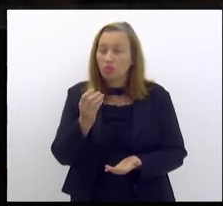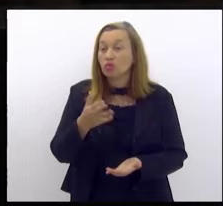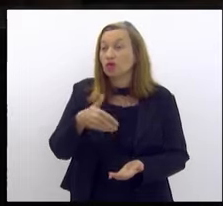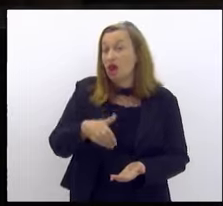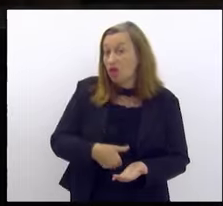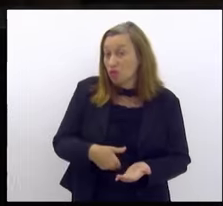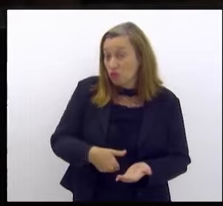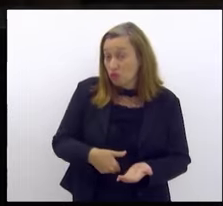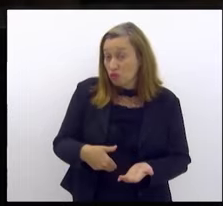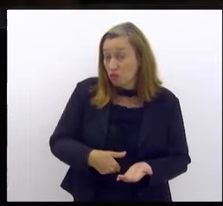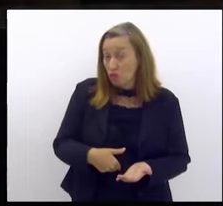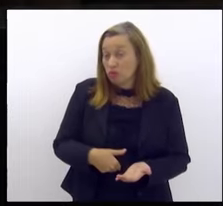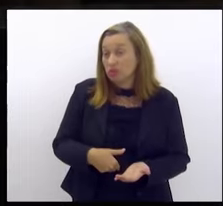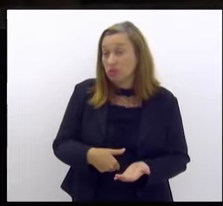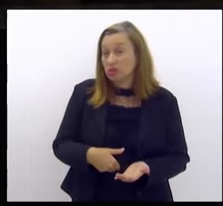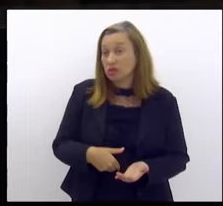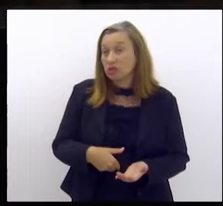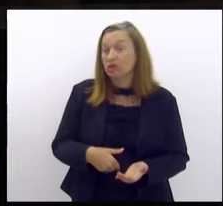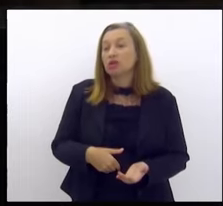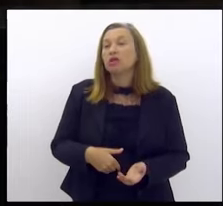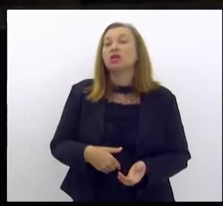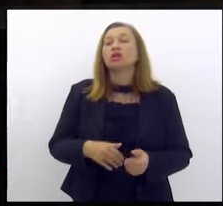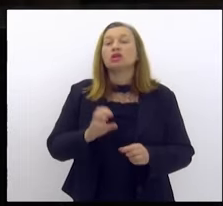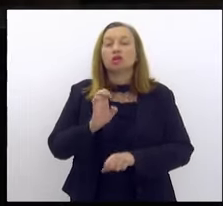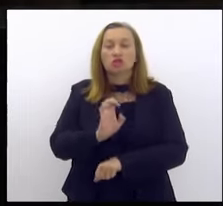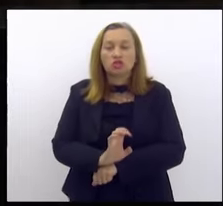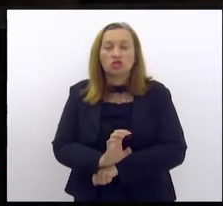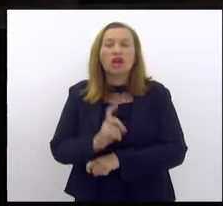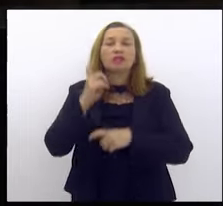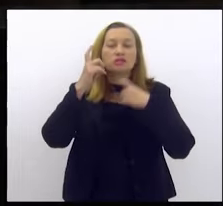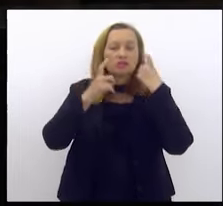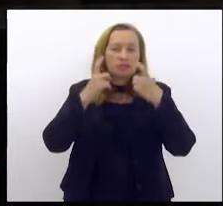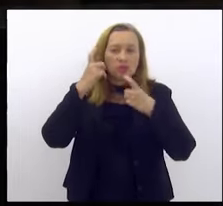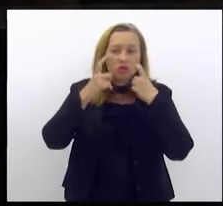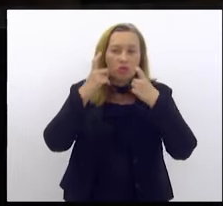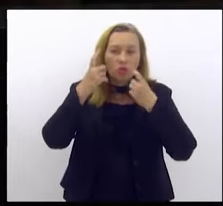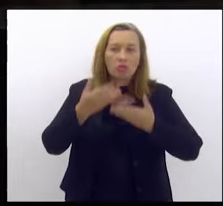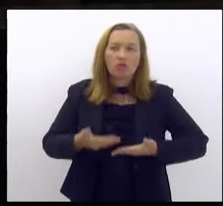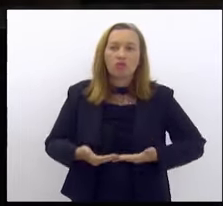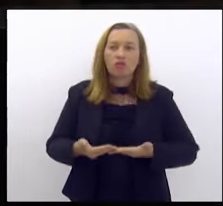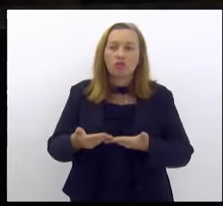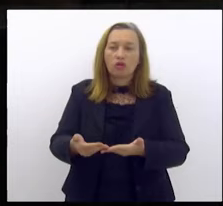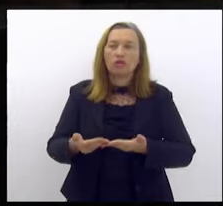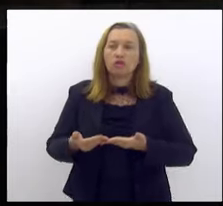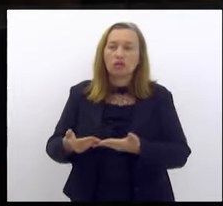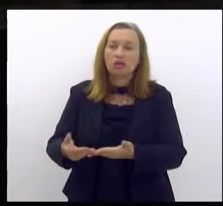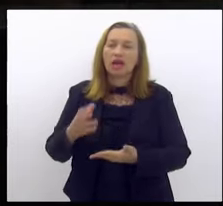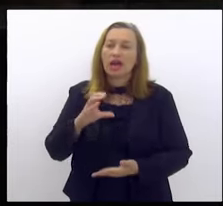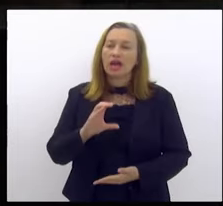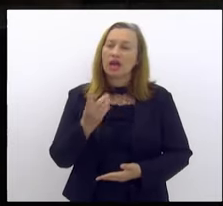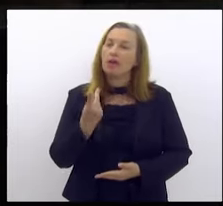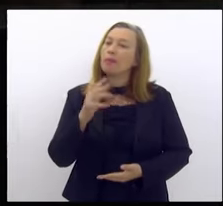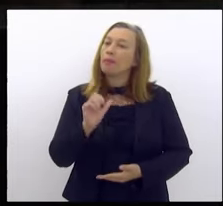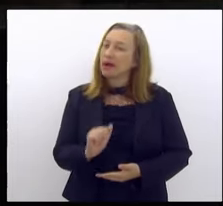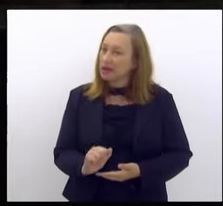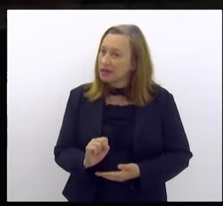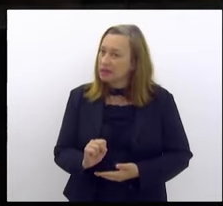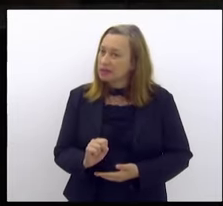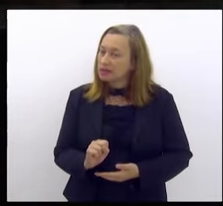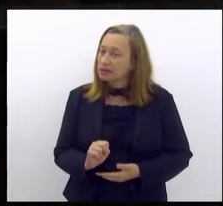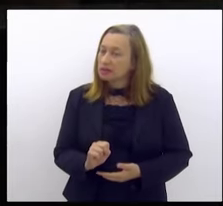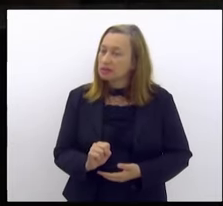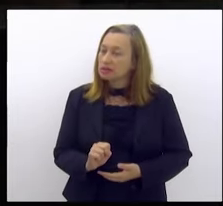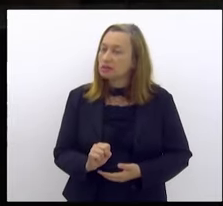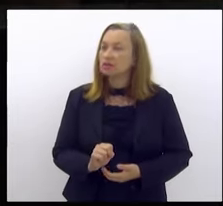Fome, que garante aí que o Estado se preocupe em fornecer campanhas, mas não só isso,